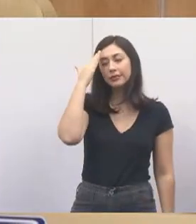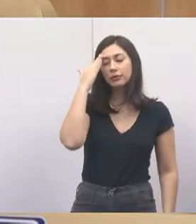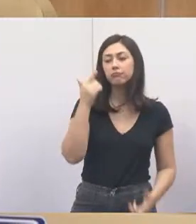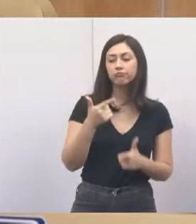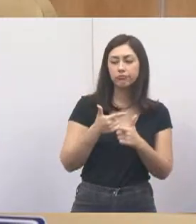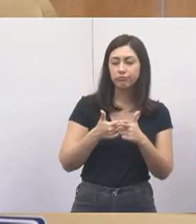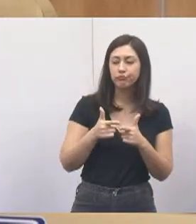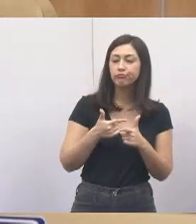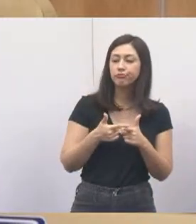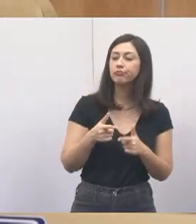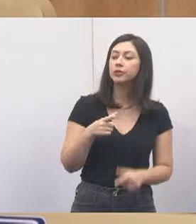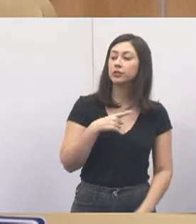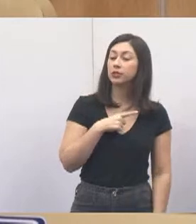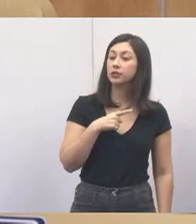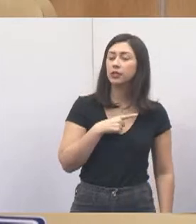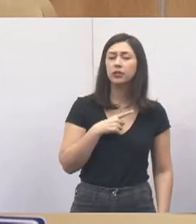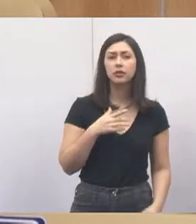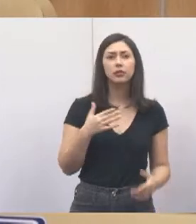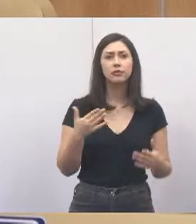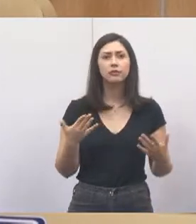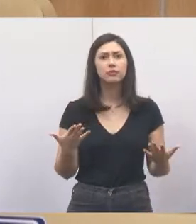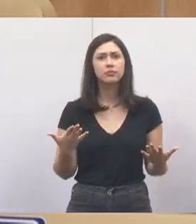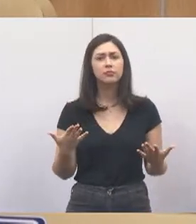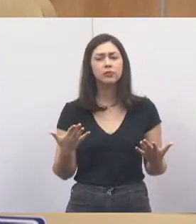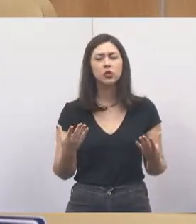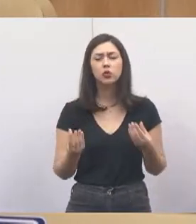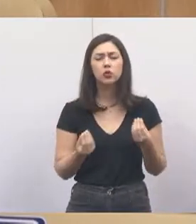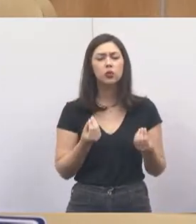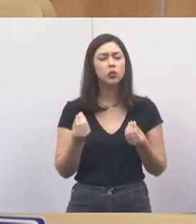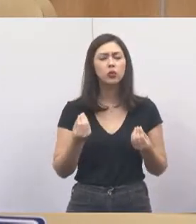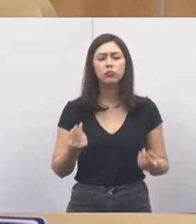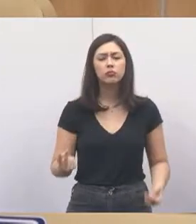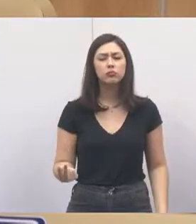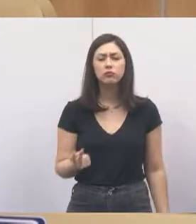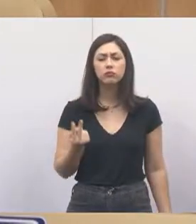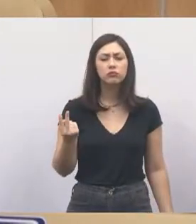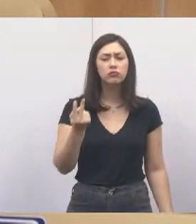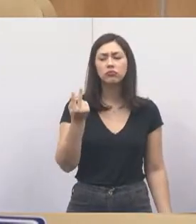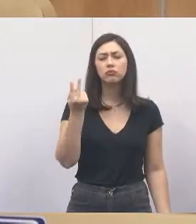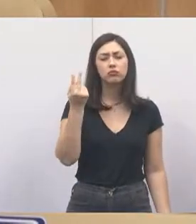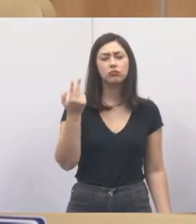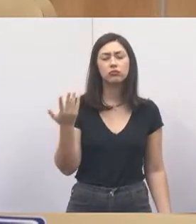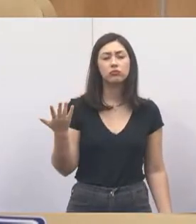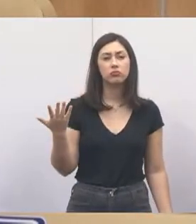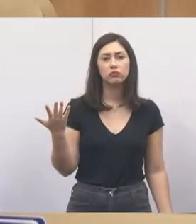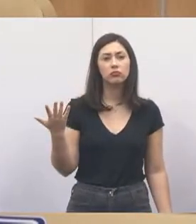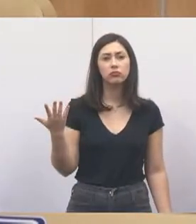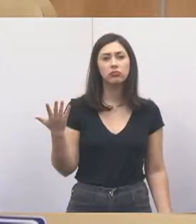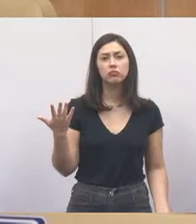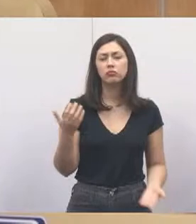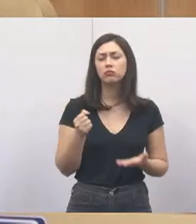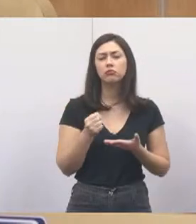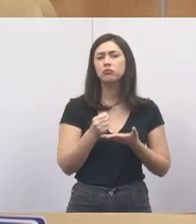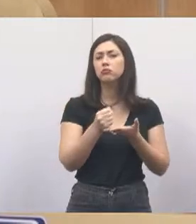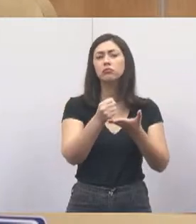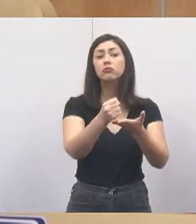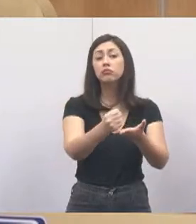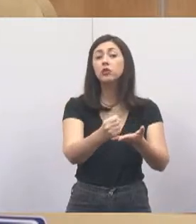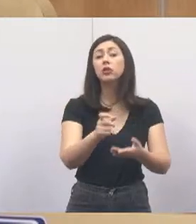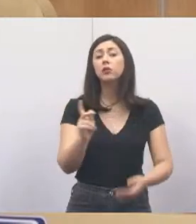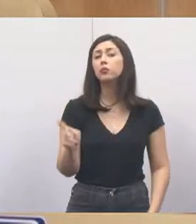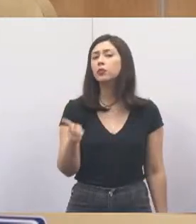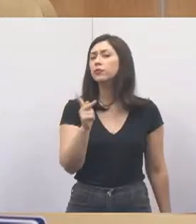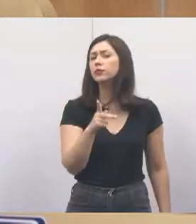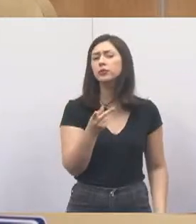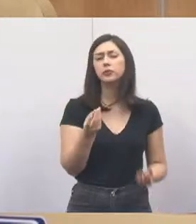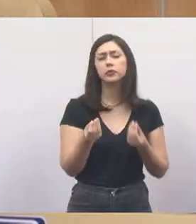problema. Mas qual a valorização, qual foi o amparo que vocês, professores,